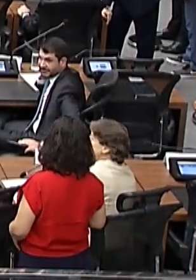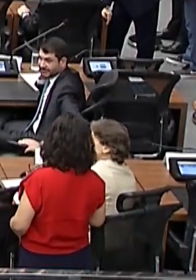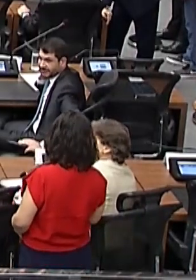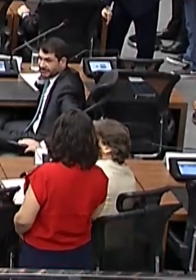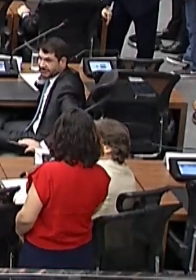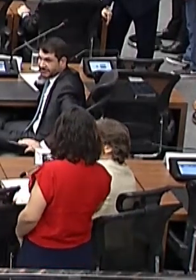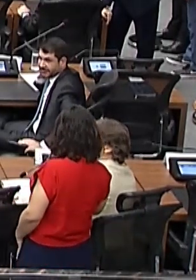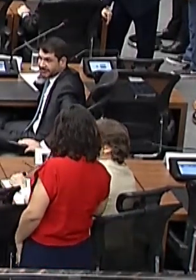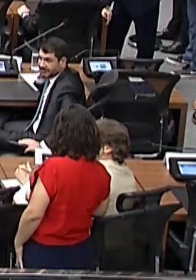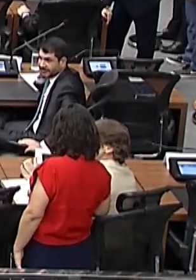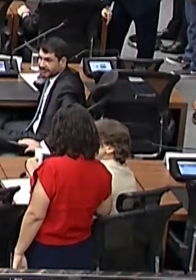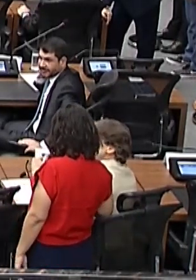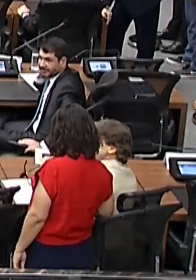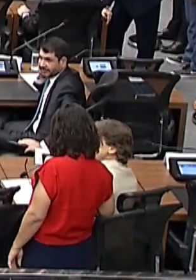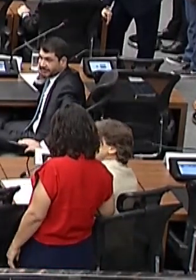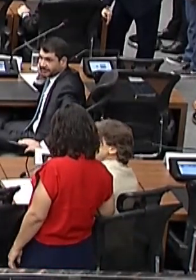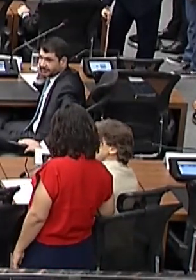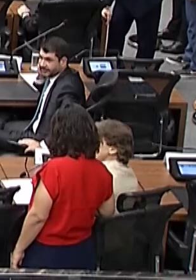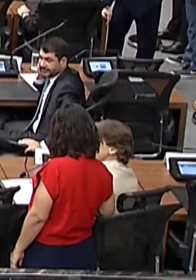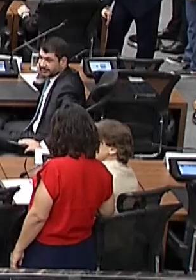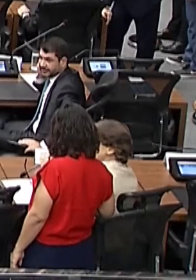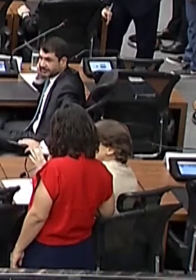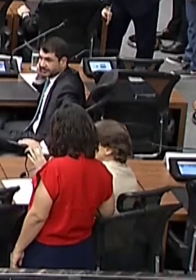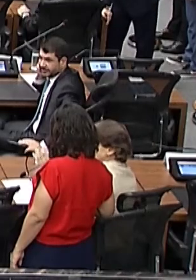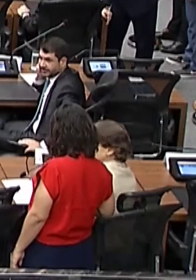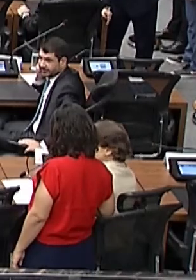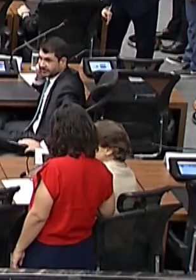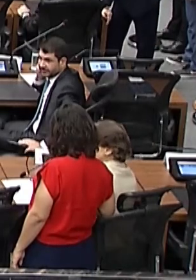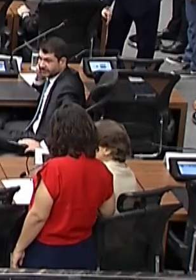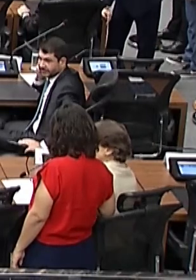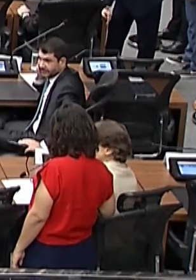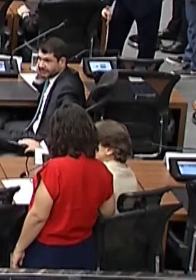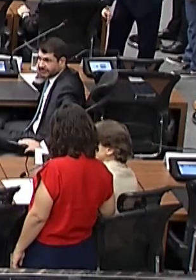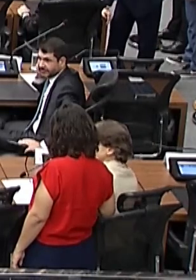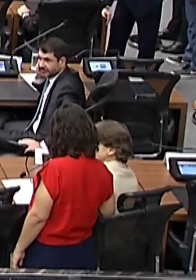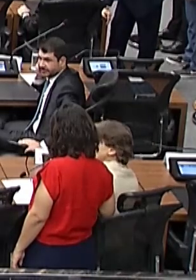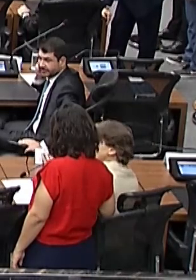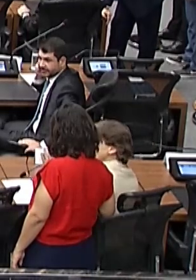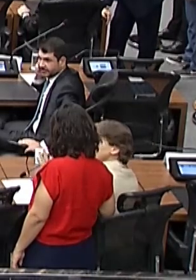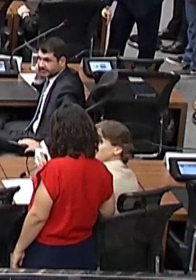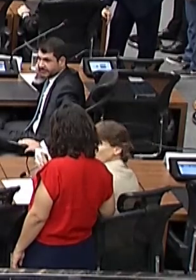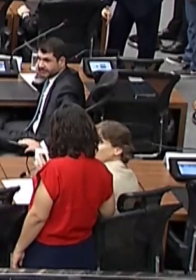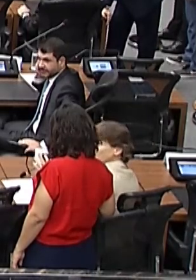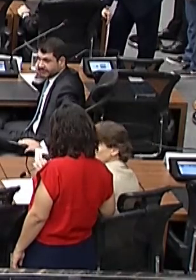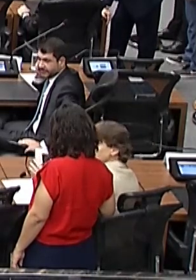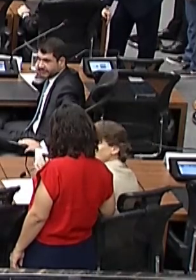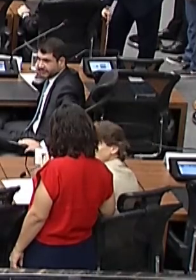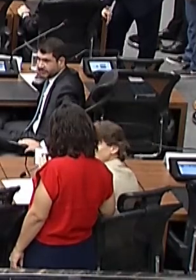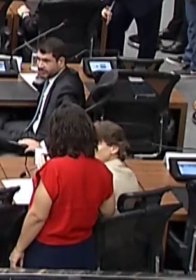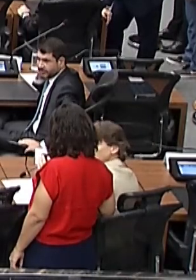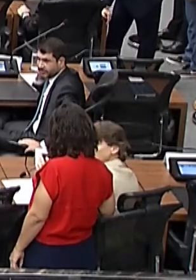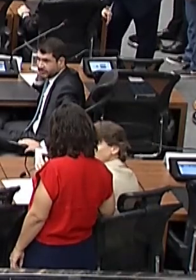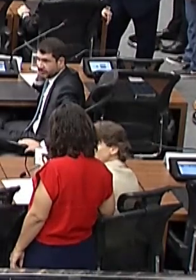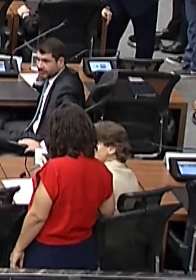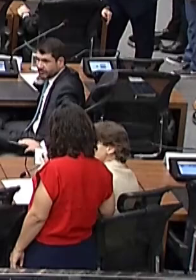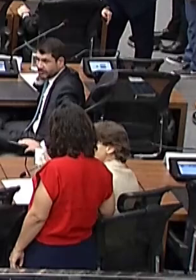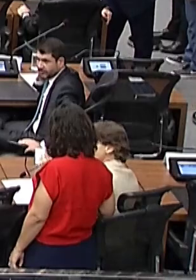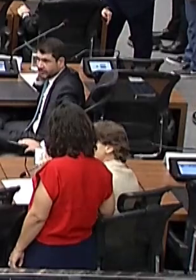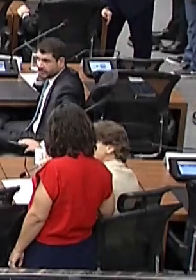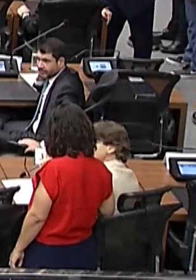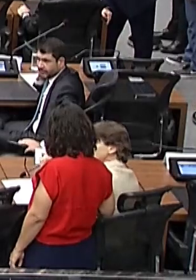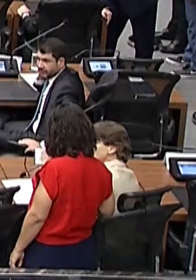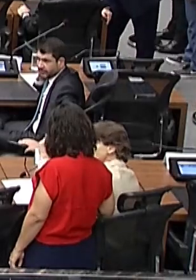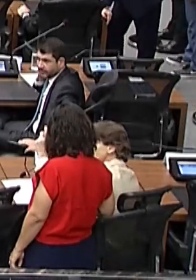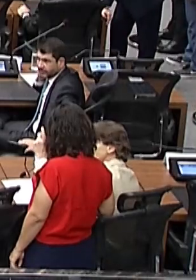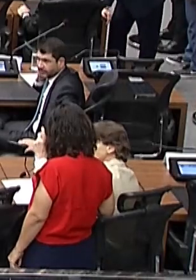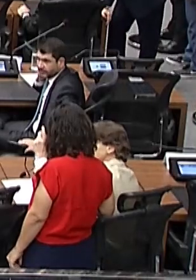representa, uma pessoa íntegra, acessível a todas as demandas da nossa sociedade. Então, já que o convite está